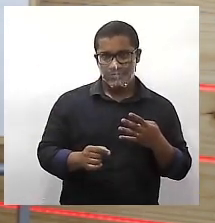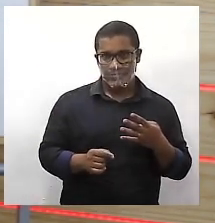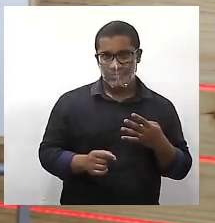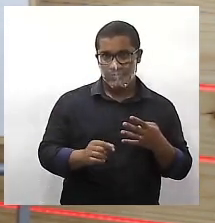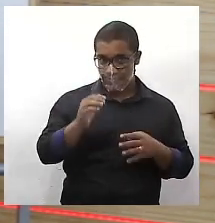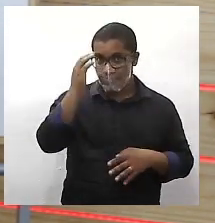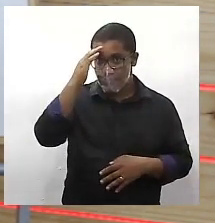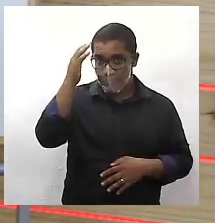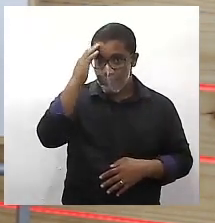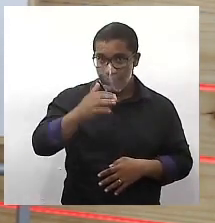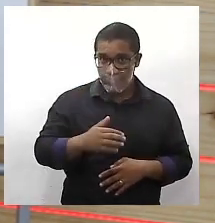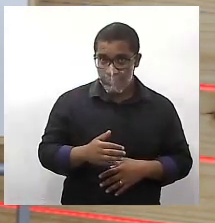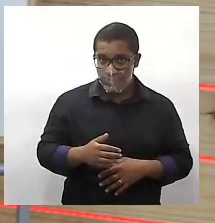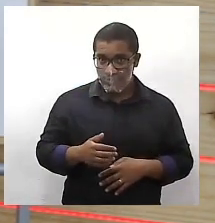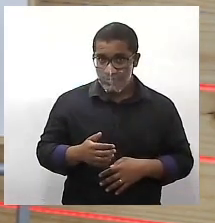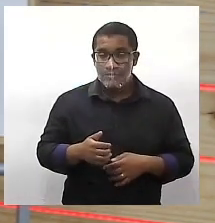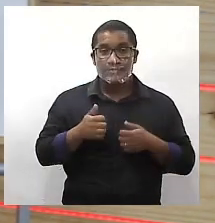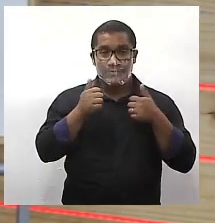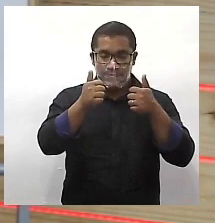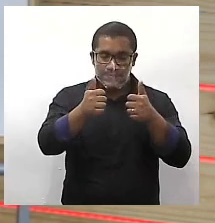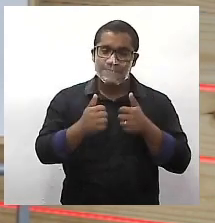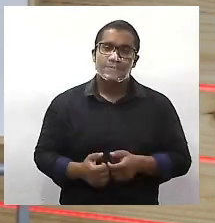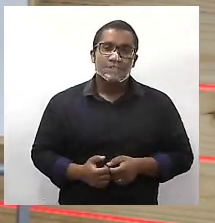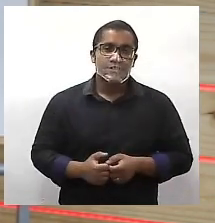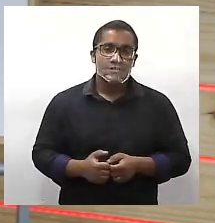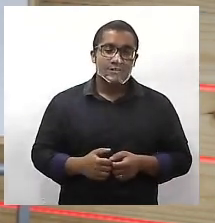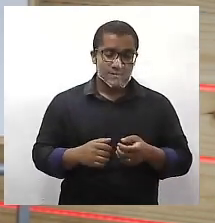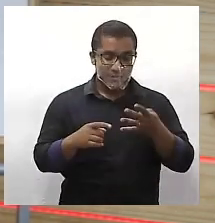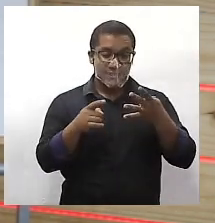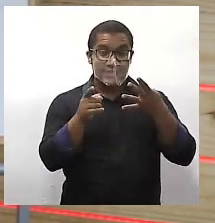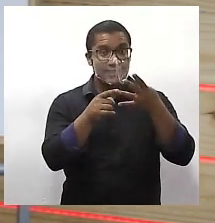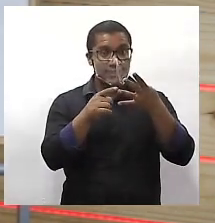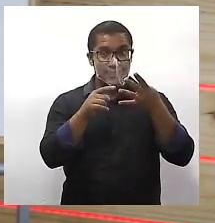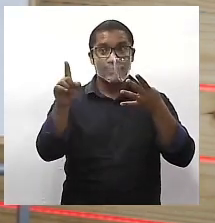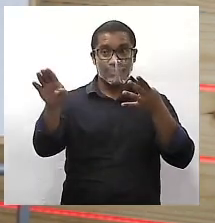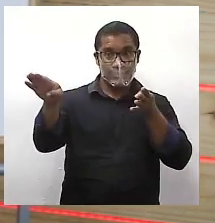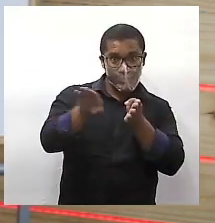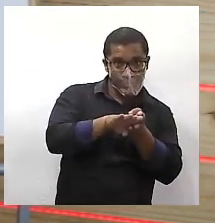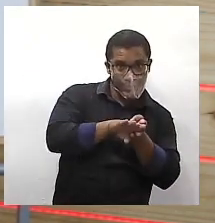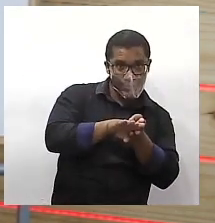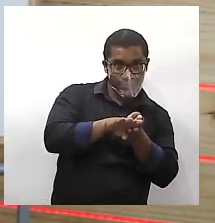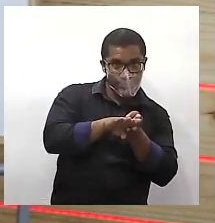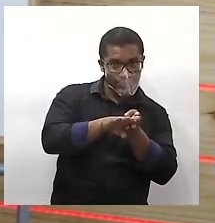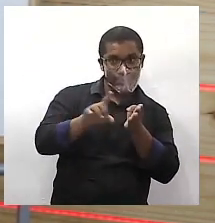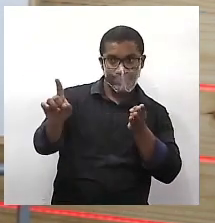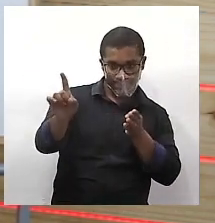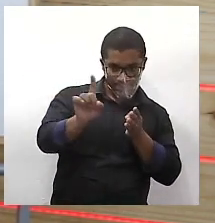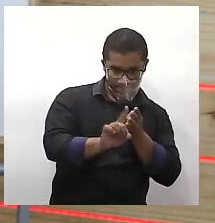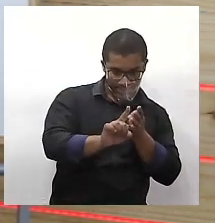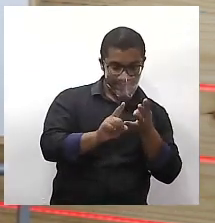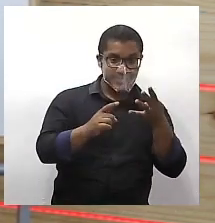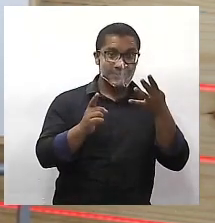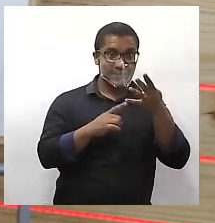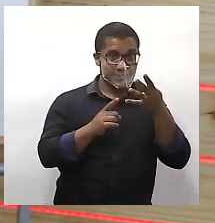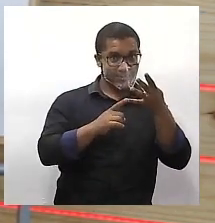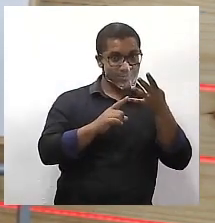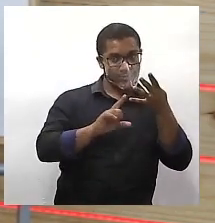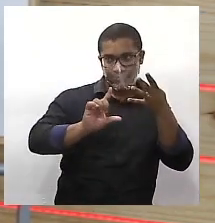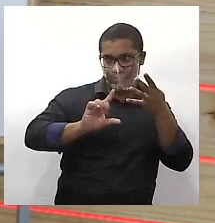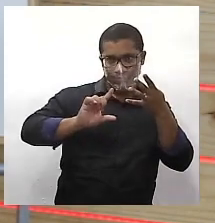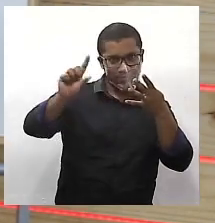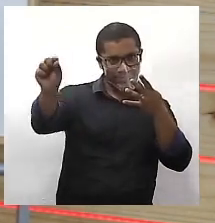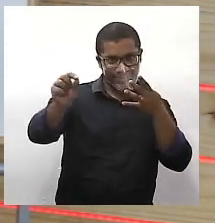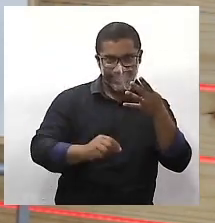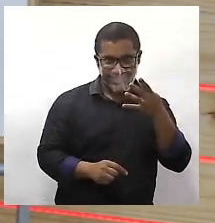Isso aqui é a saída. Então vê, o imigrante é a saída. O emigrante é